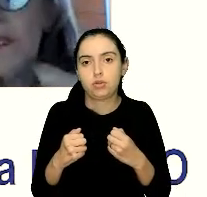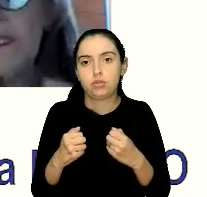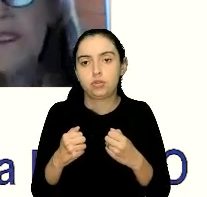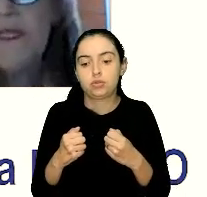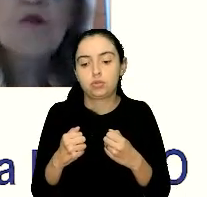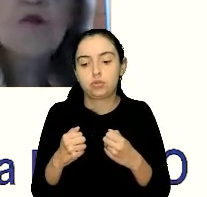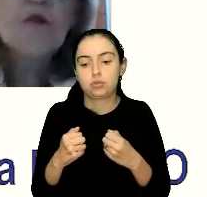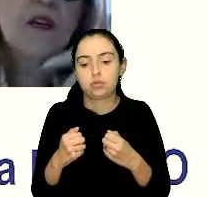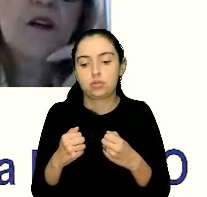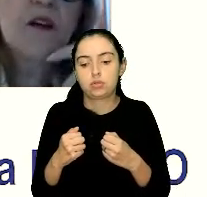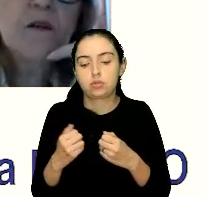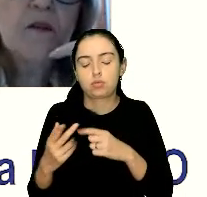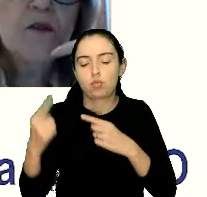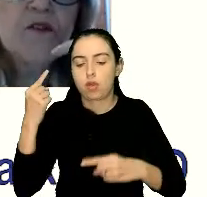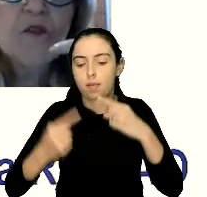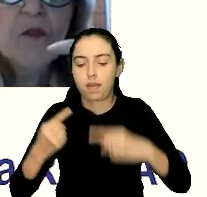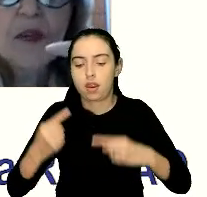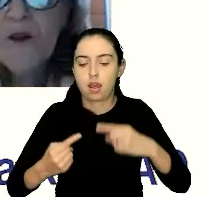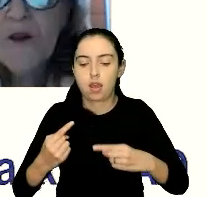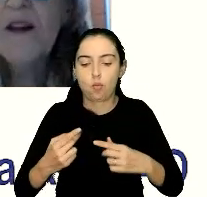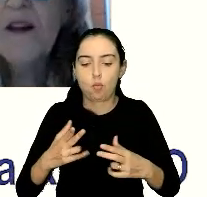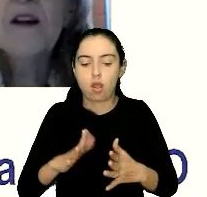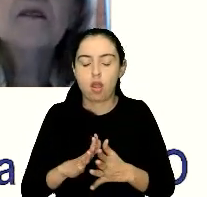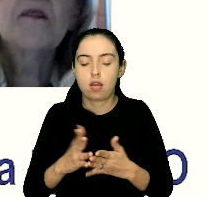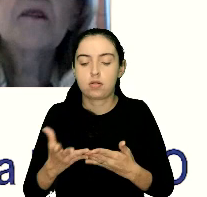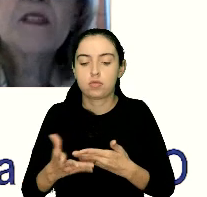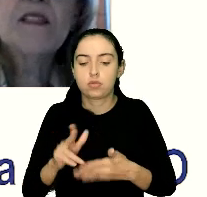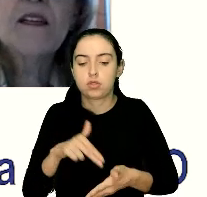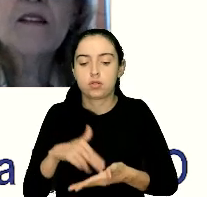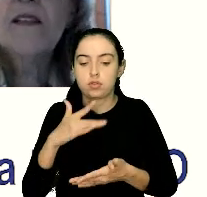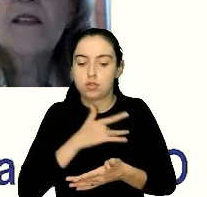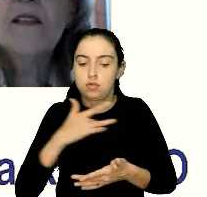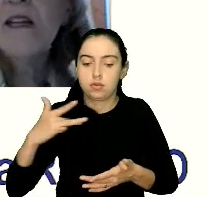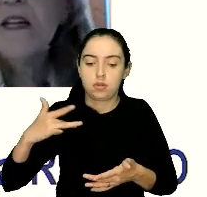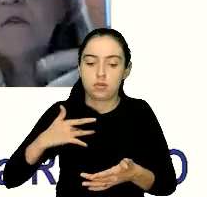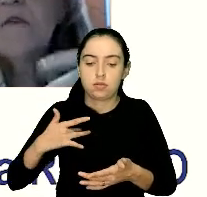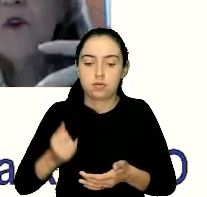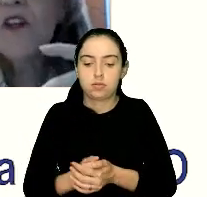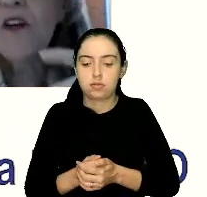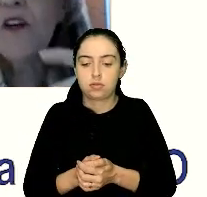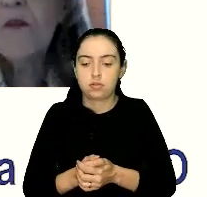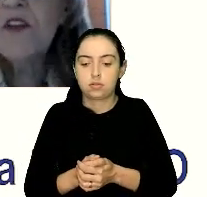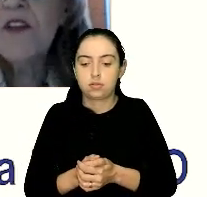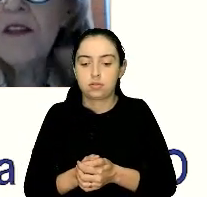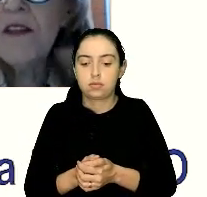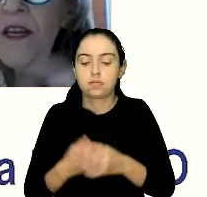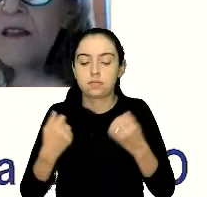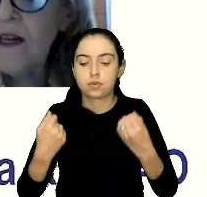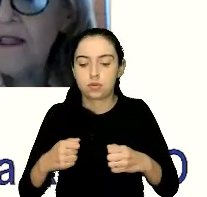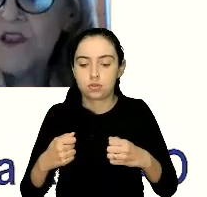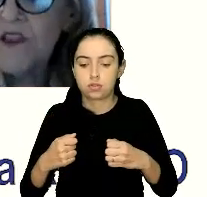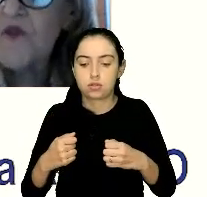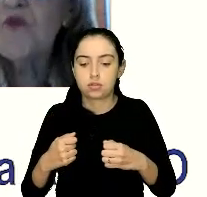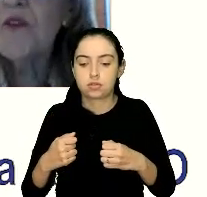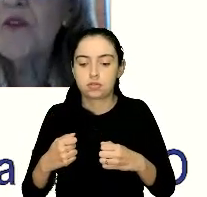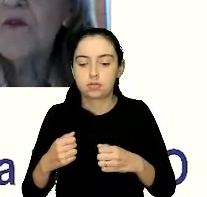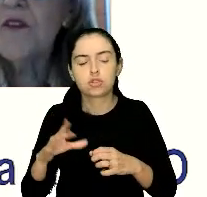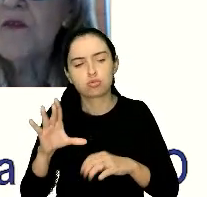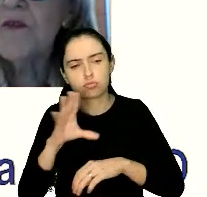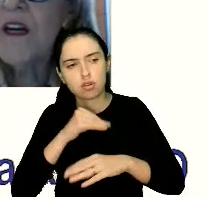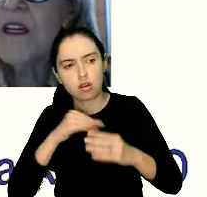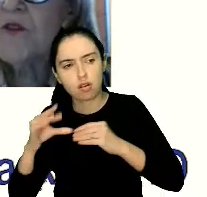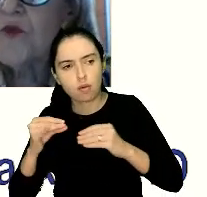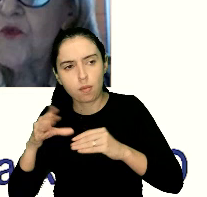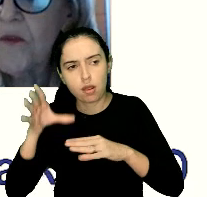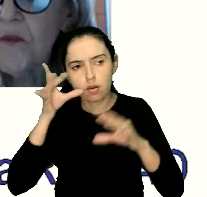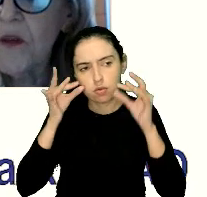está em competição, quando ele é um indivíduo mais saudável, etc., ele pode realmente detectar essas questões todas